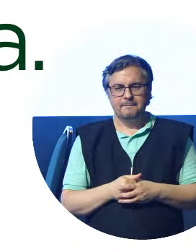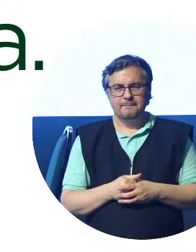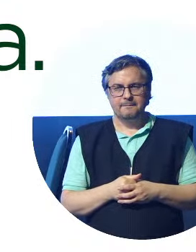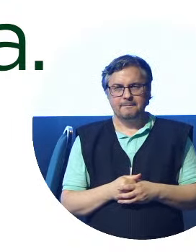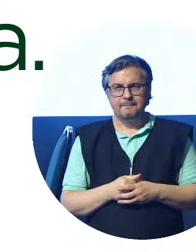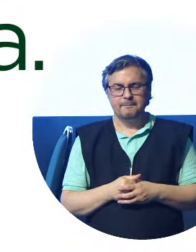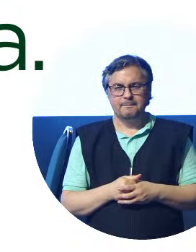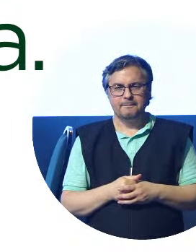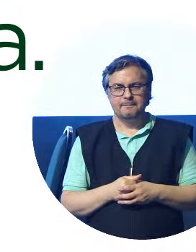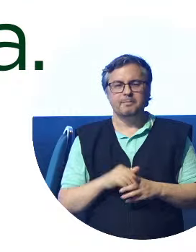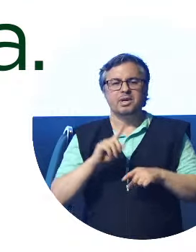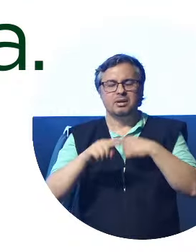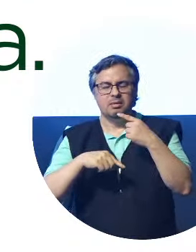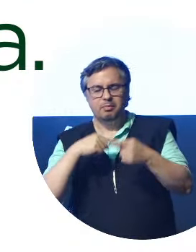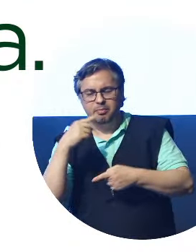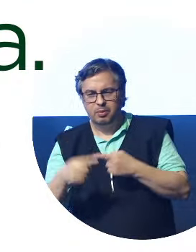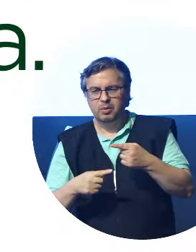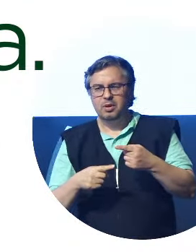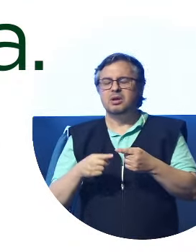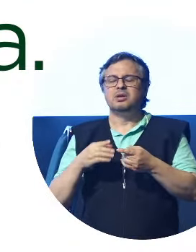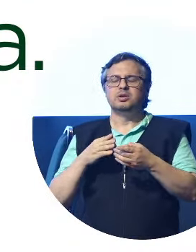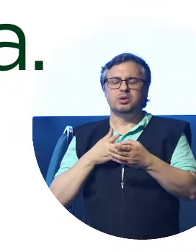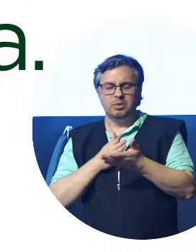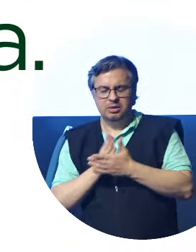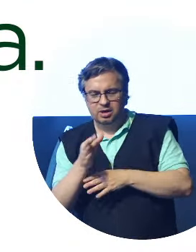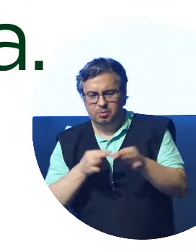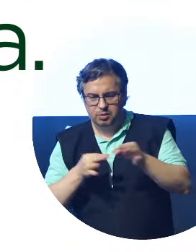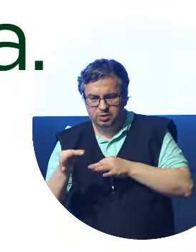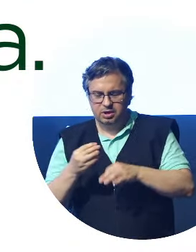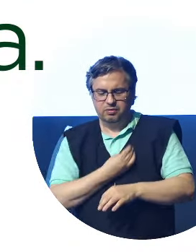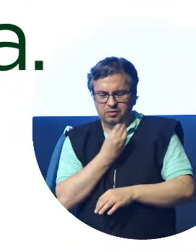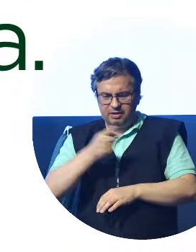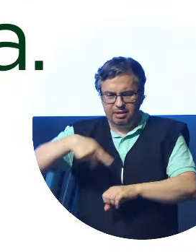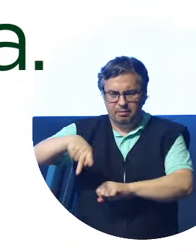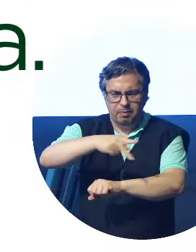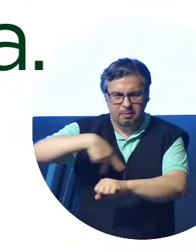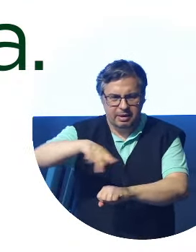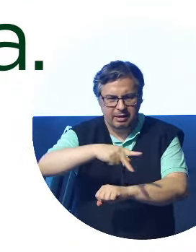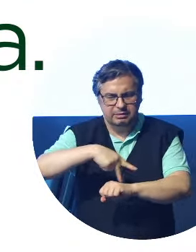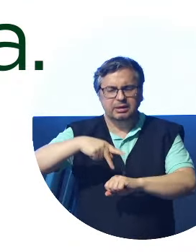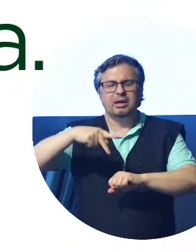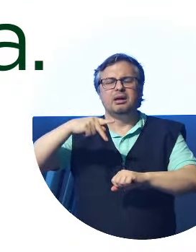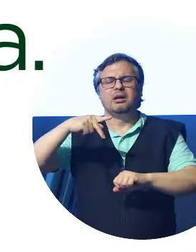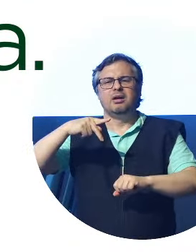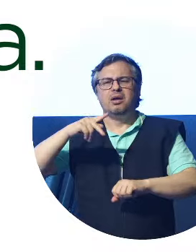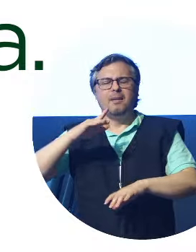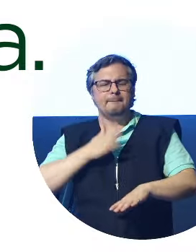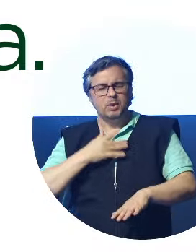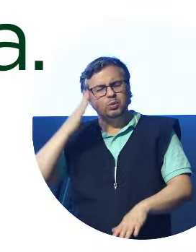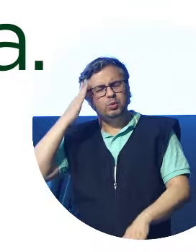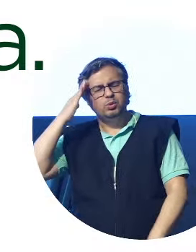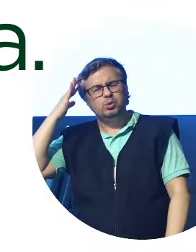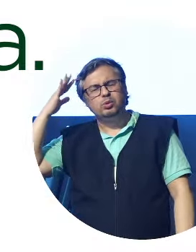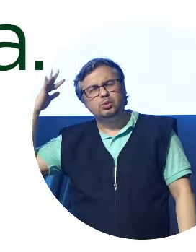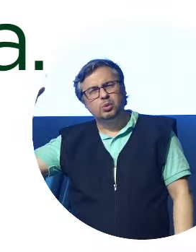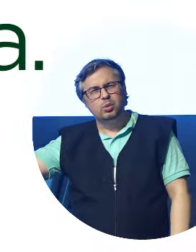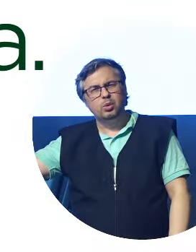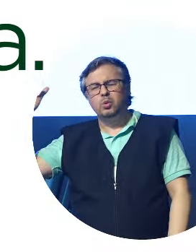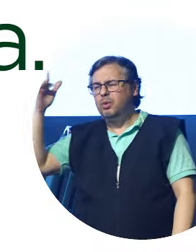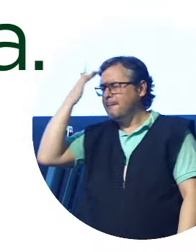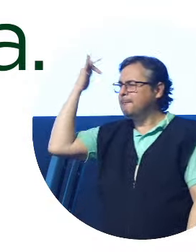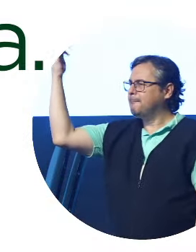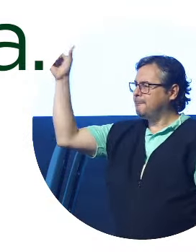E depois de 3 dias eu fiquei na Vila Minha Pátria. Em meu sonho, uma pessoa fala